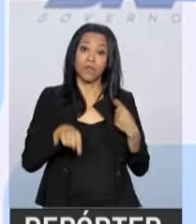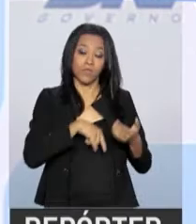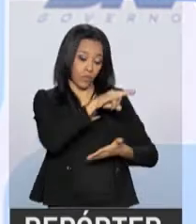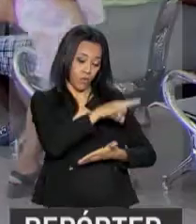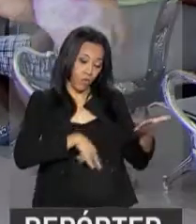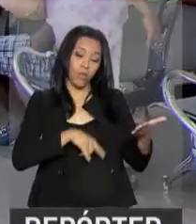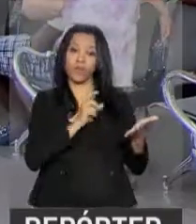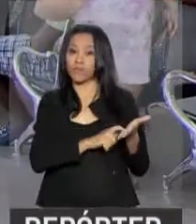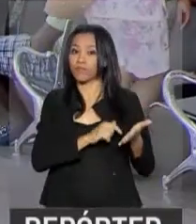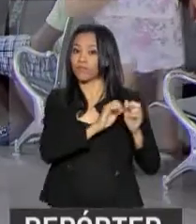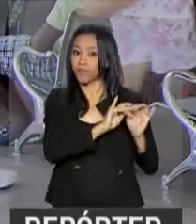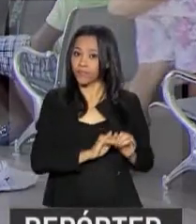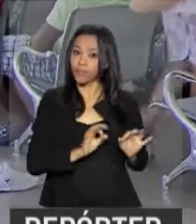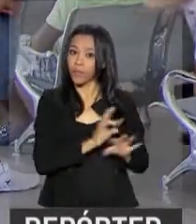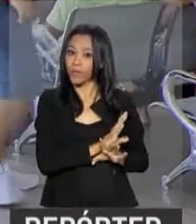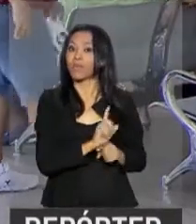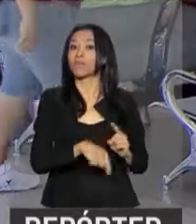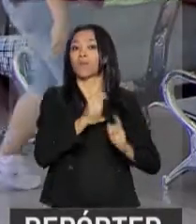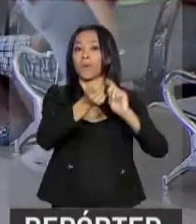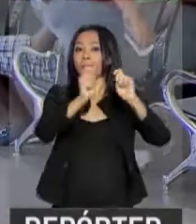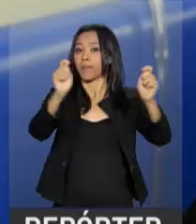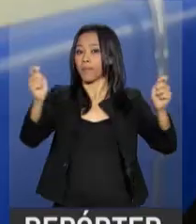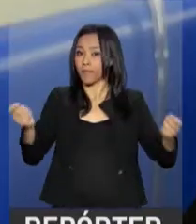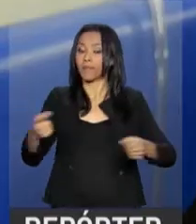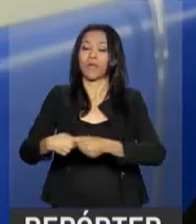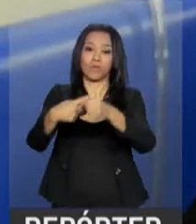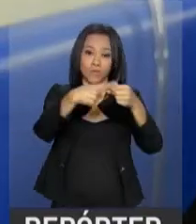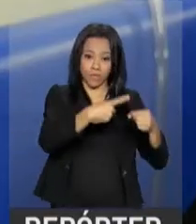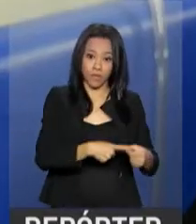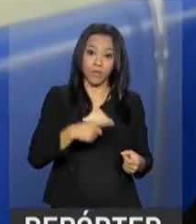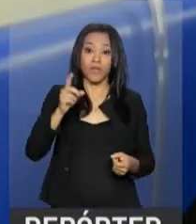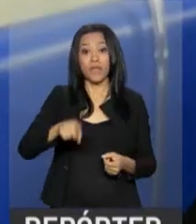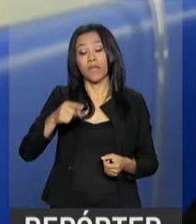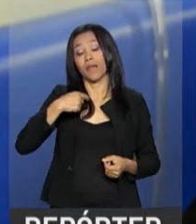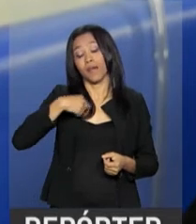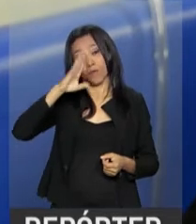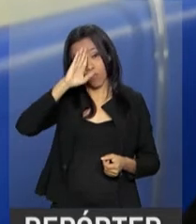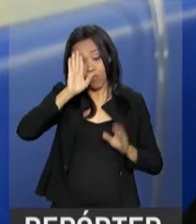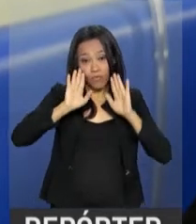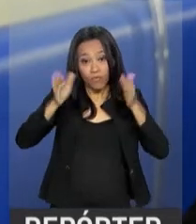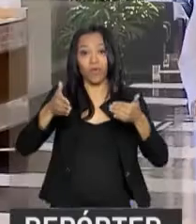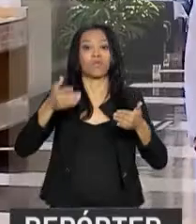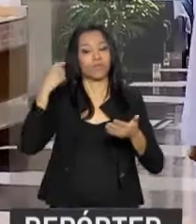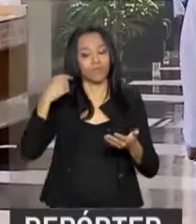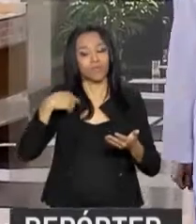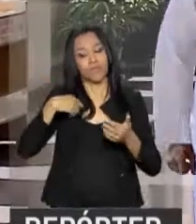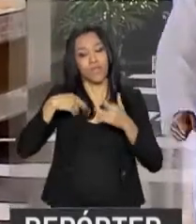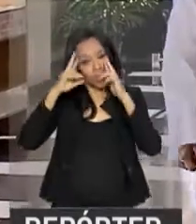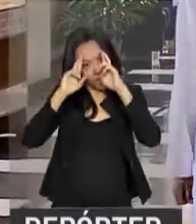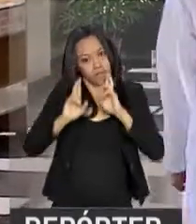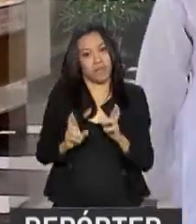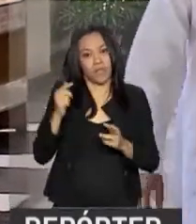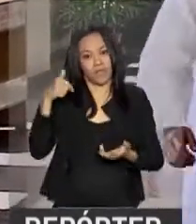limite financeiro pagaremos imediatamente aos municípios ea prioridade do governo federal quanto antes de cumprir esse compromisso também foram